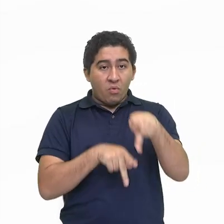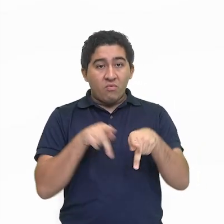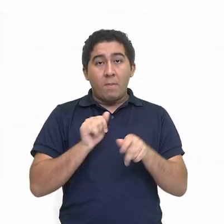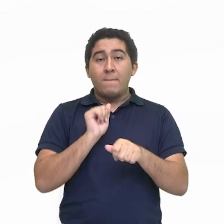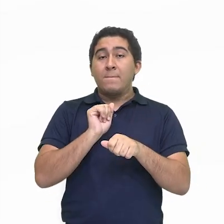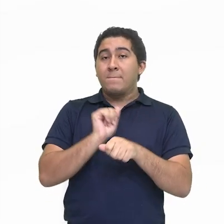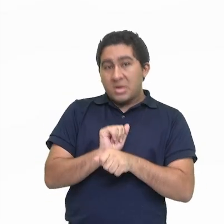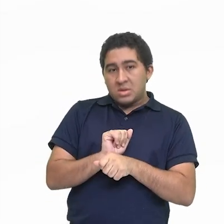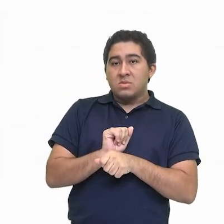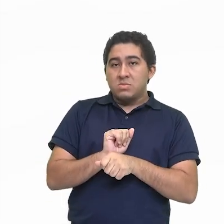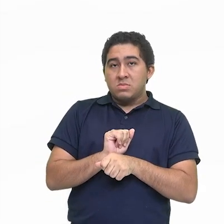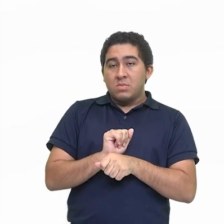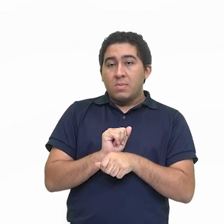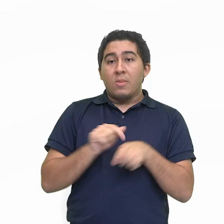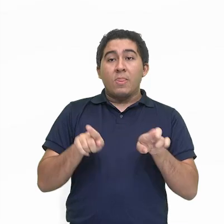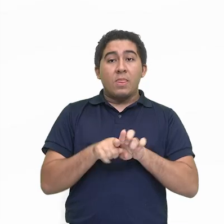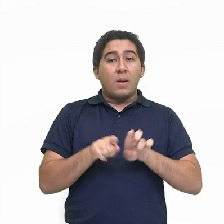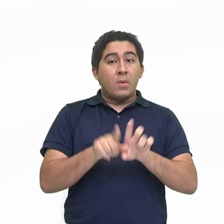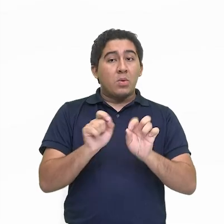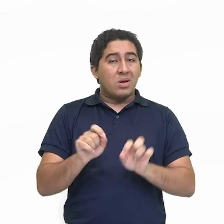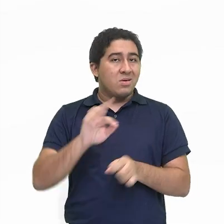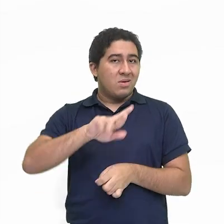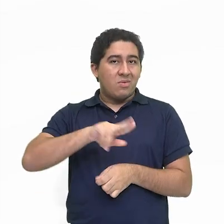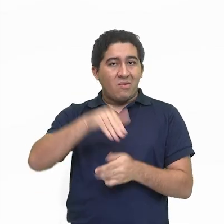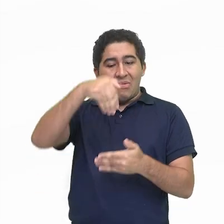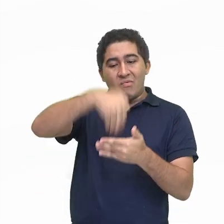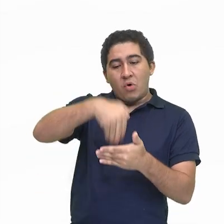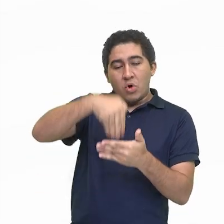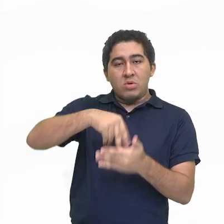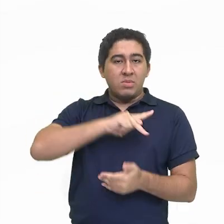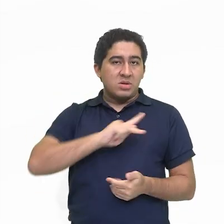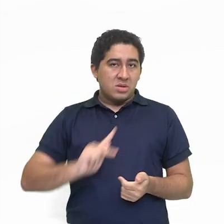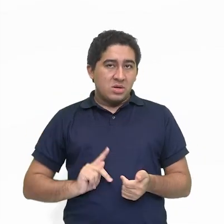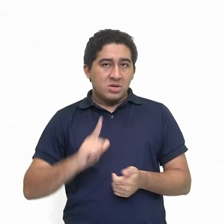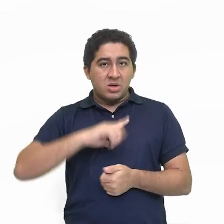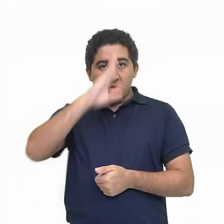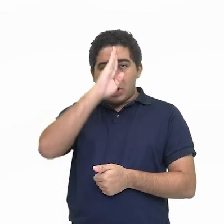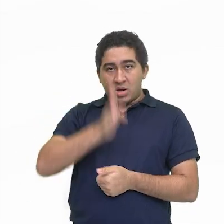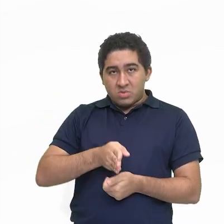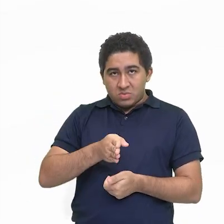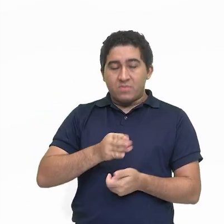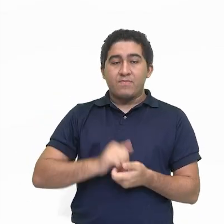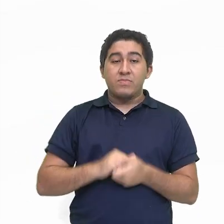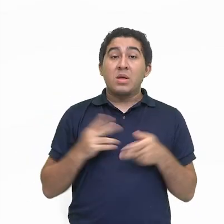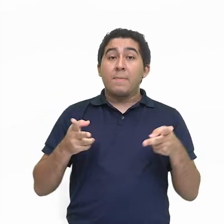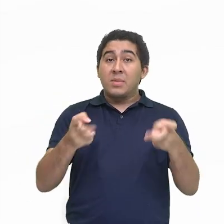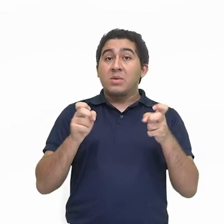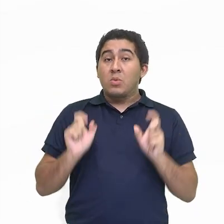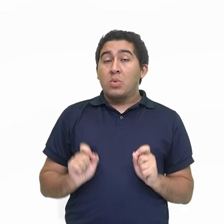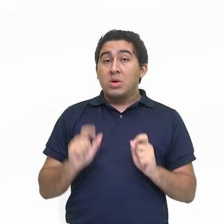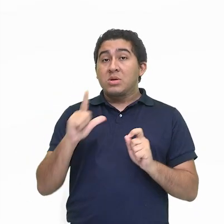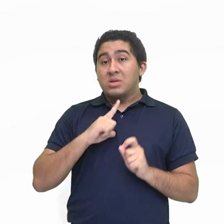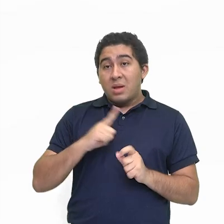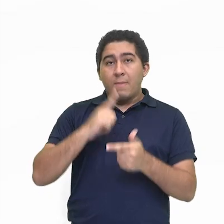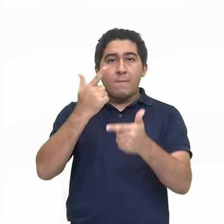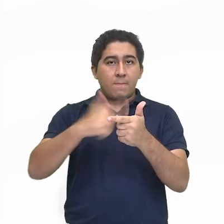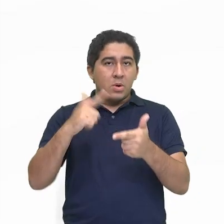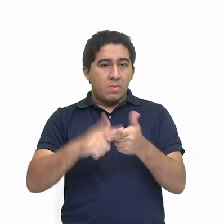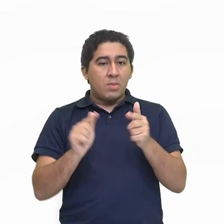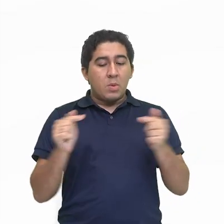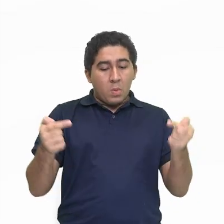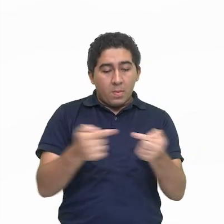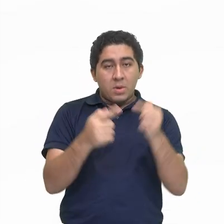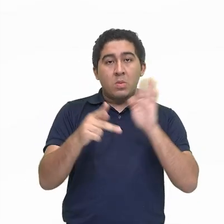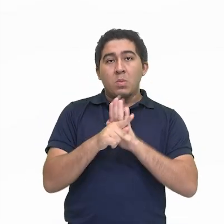de apoiá-lo, né, população essa que o elegeu para a presidência através do voto direto, né. Então percebam aí a problemática envolvendo